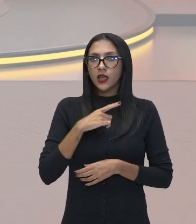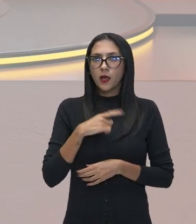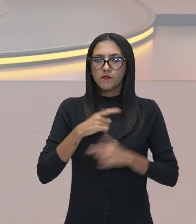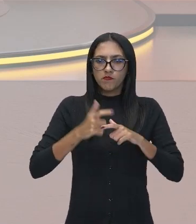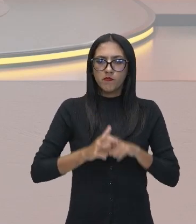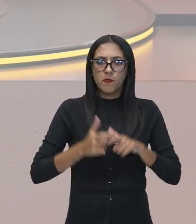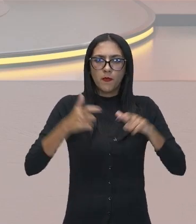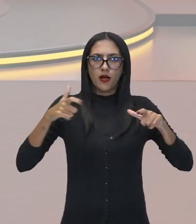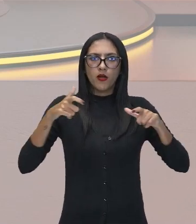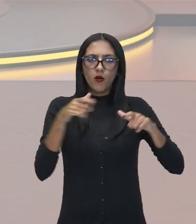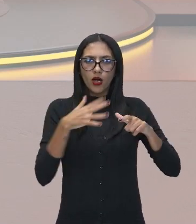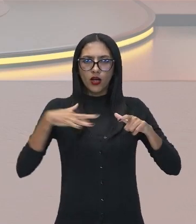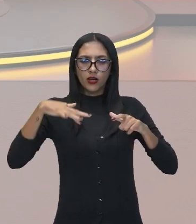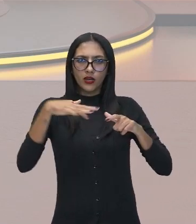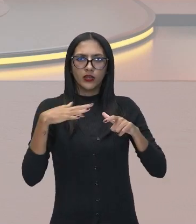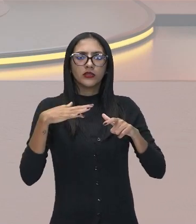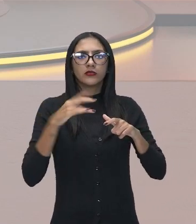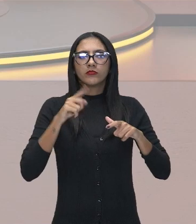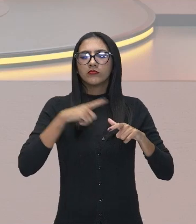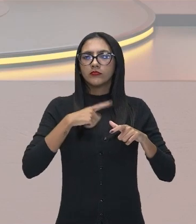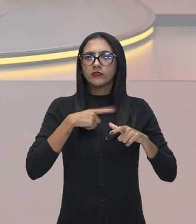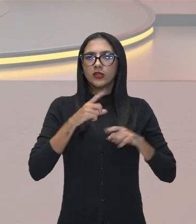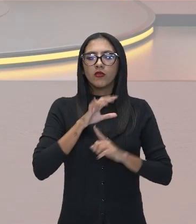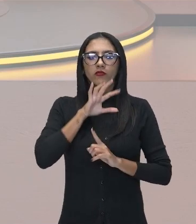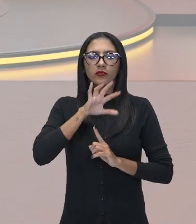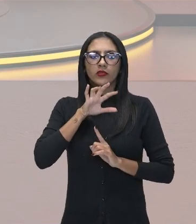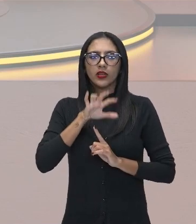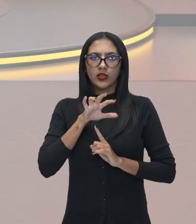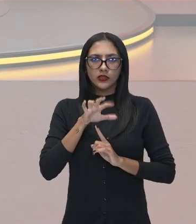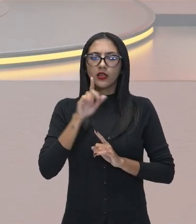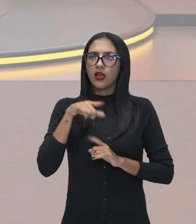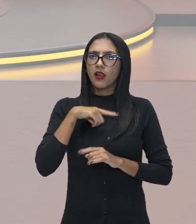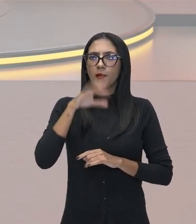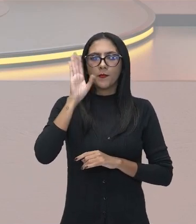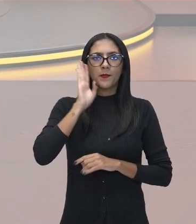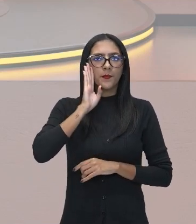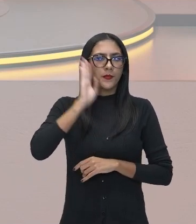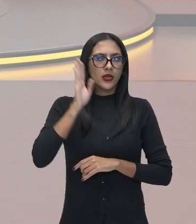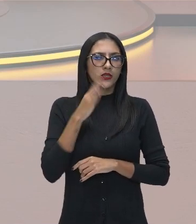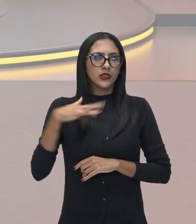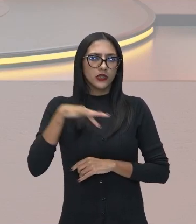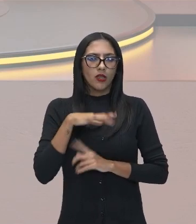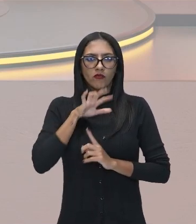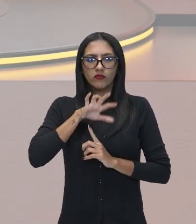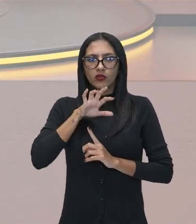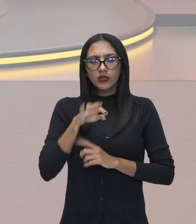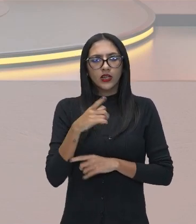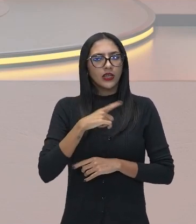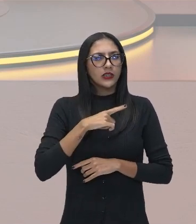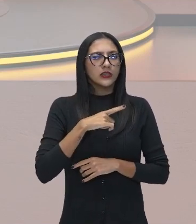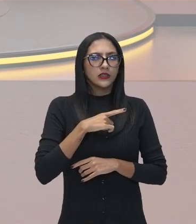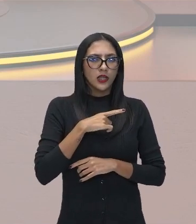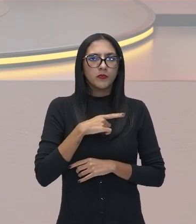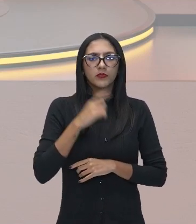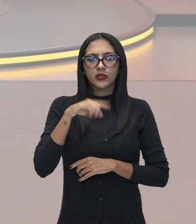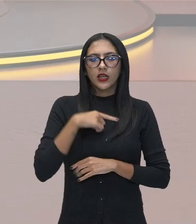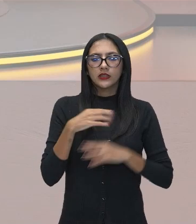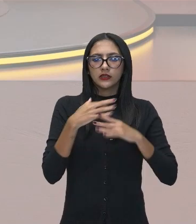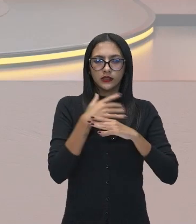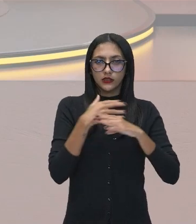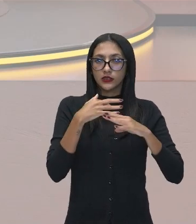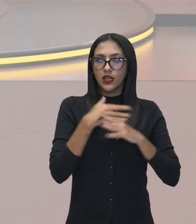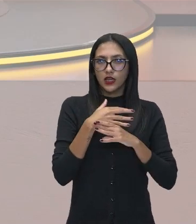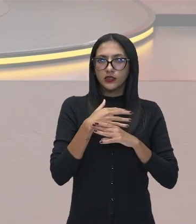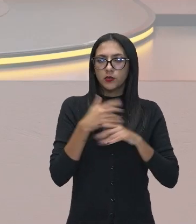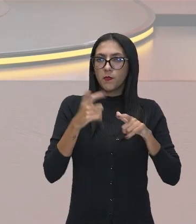círculo, nós estamos demonstrando que há uma maior área de abrangência da influência dessa